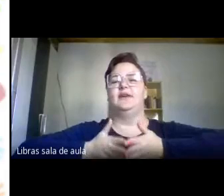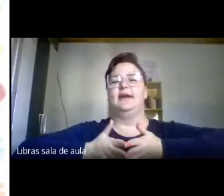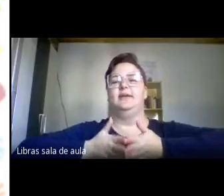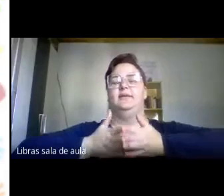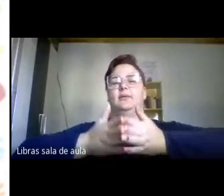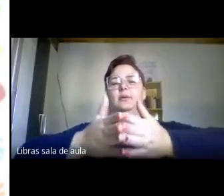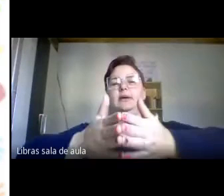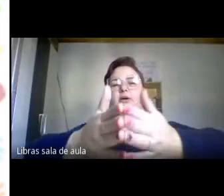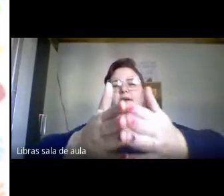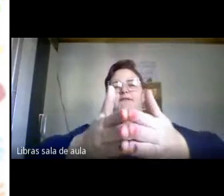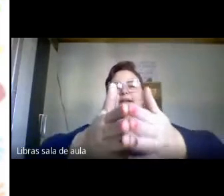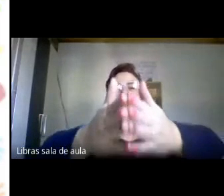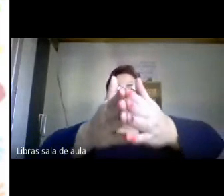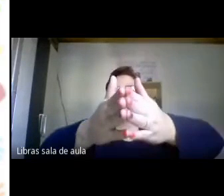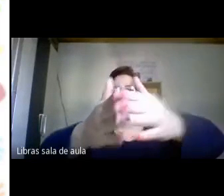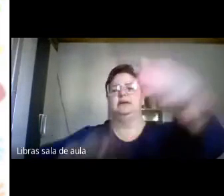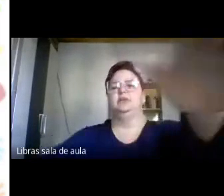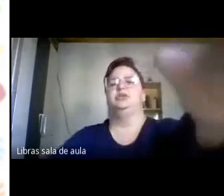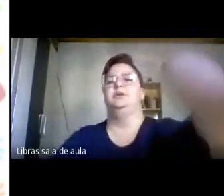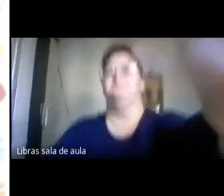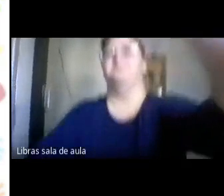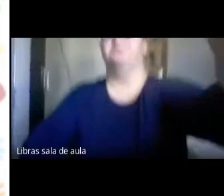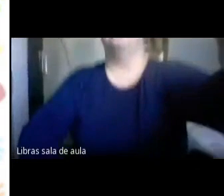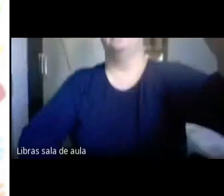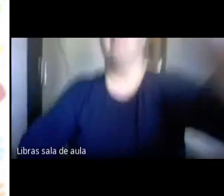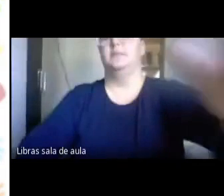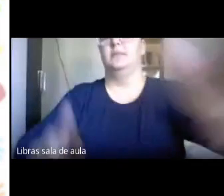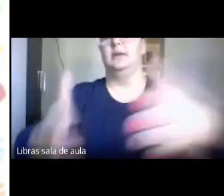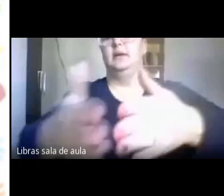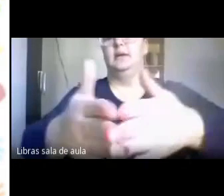gente vai, ó, ele vai estar distante,